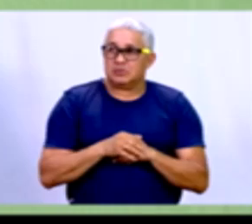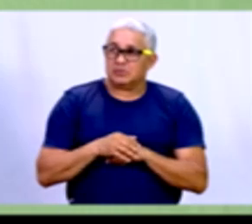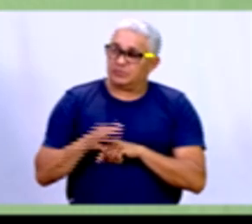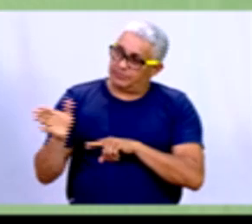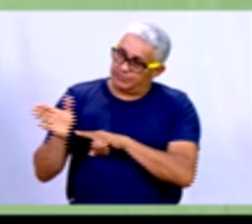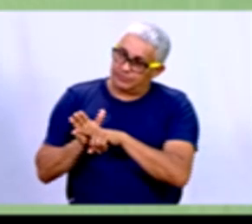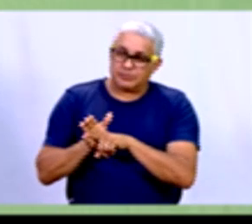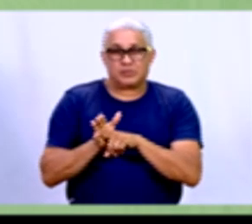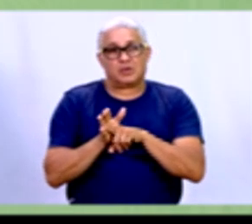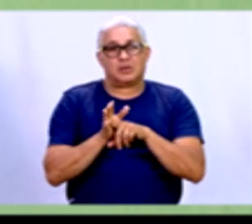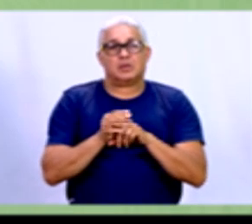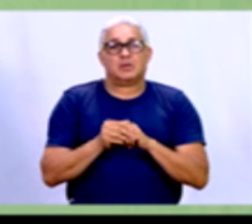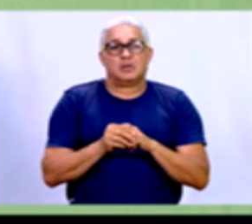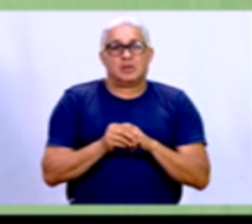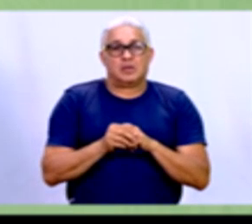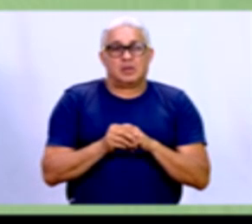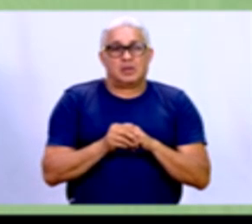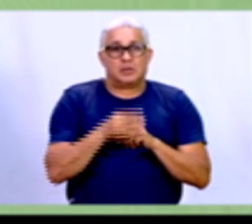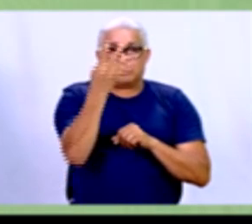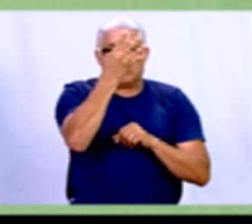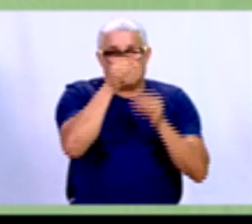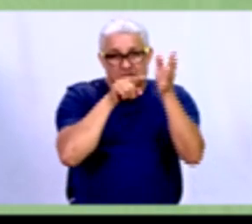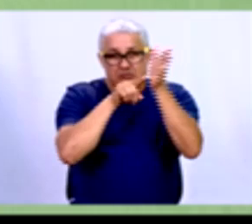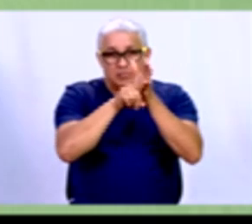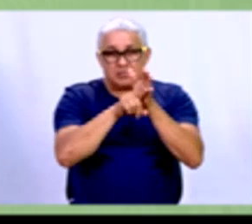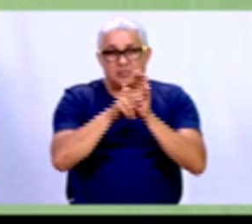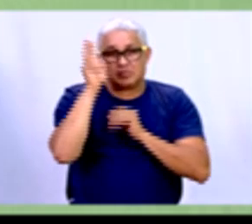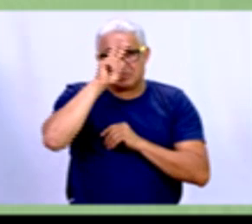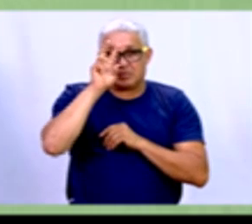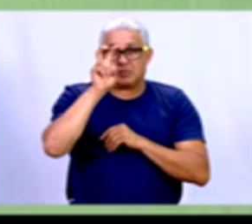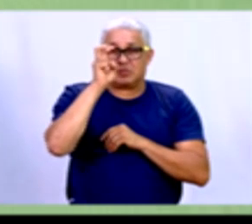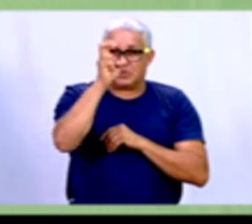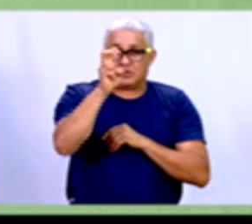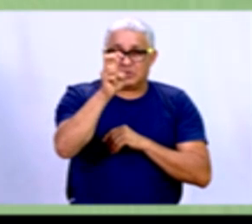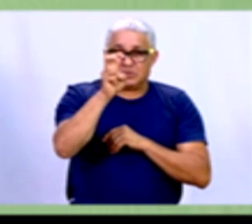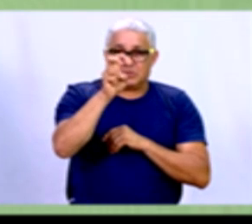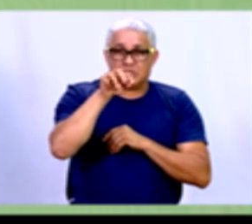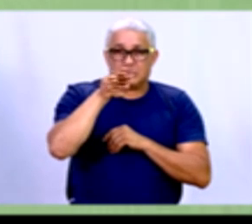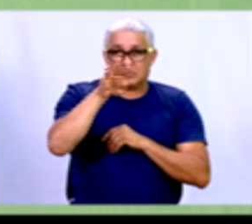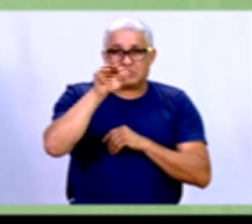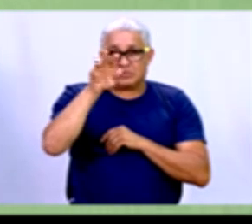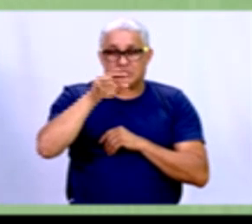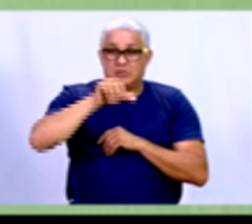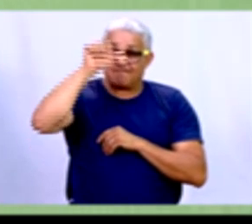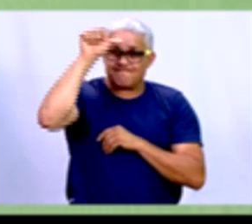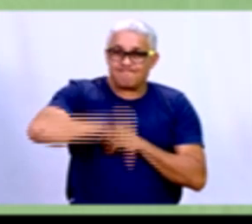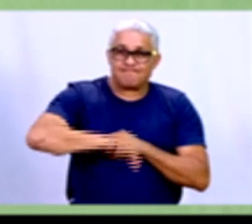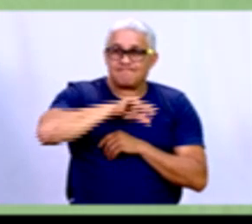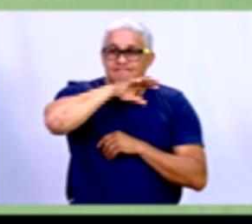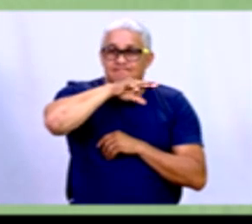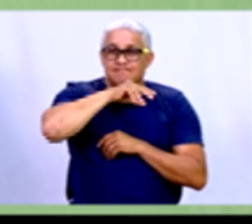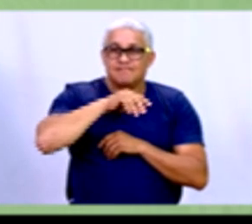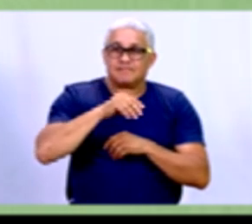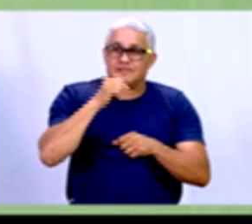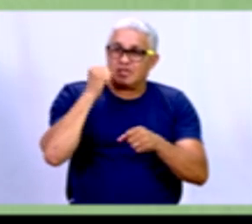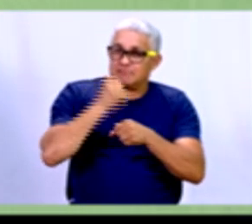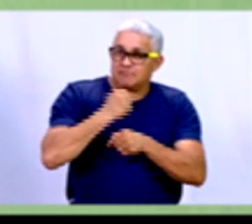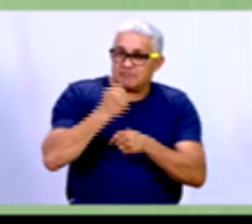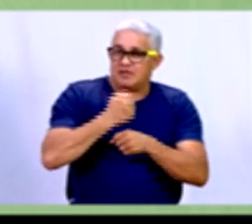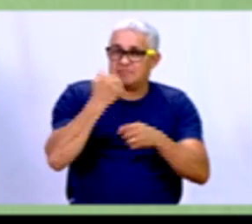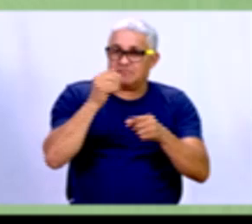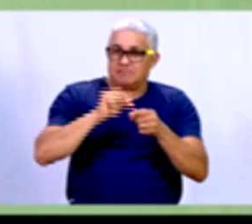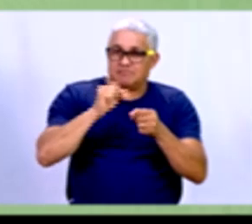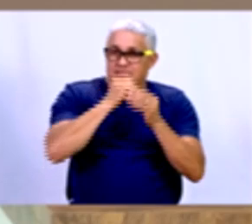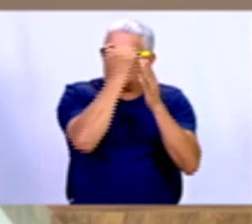pergunta 4, lembre de 5 sites que você considera mal construídos e explique por quê. Teve alguma